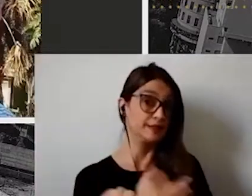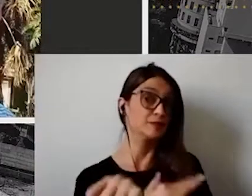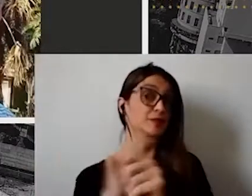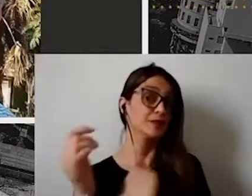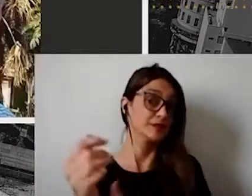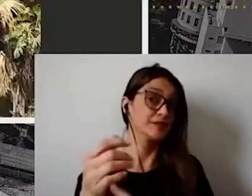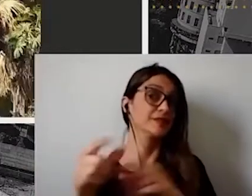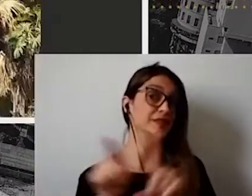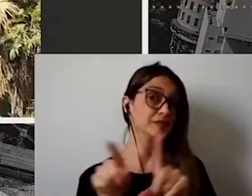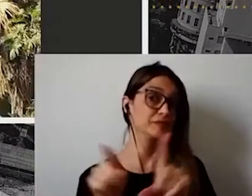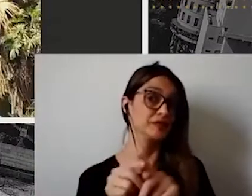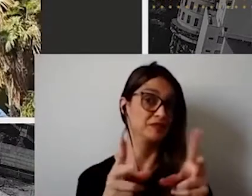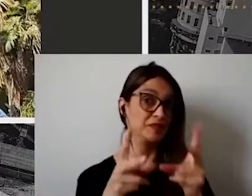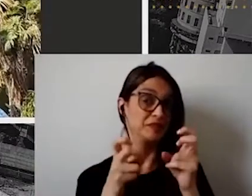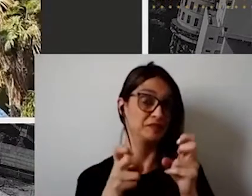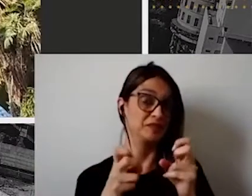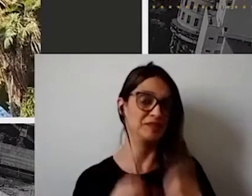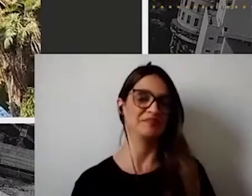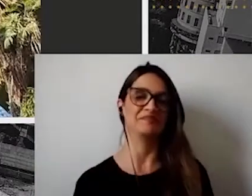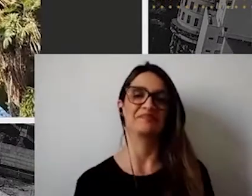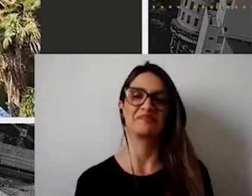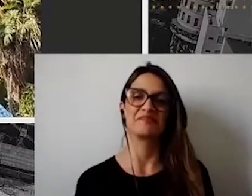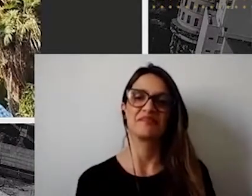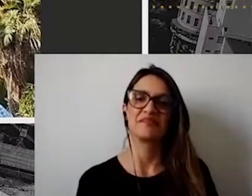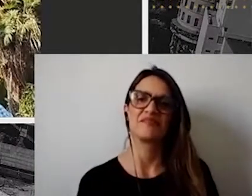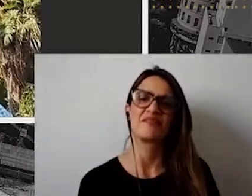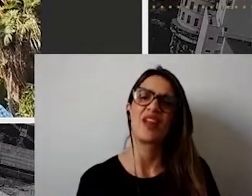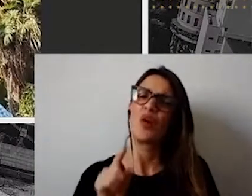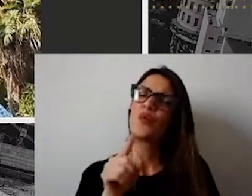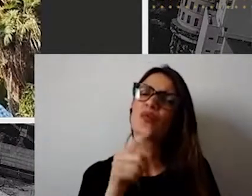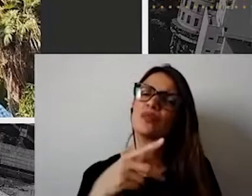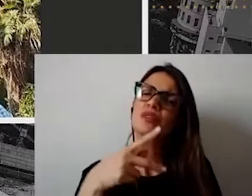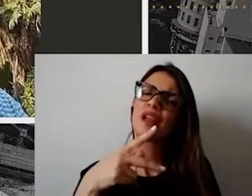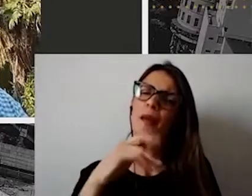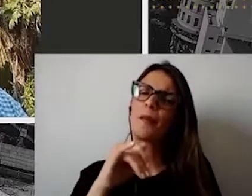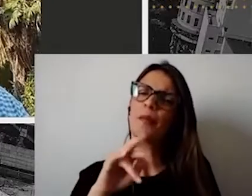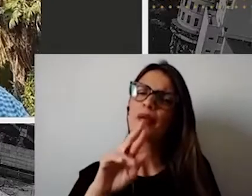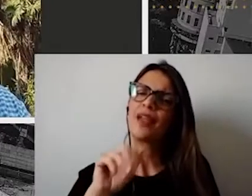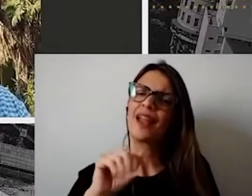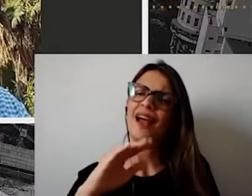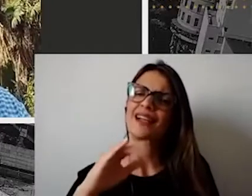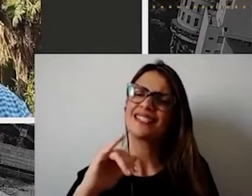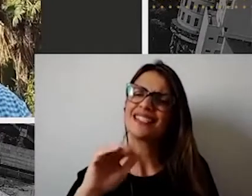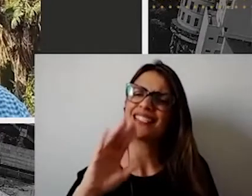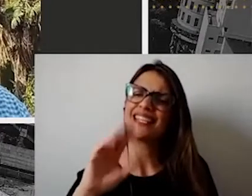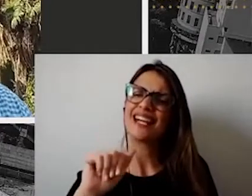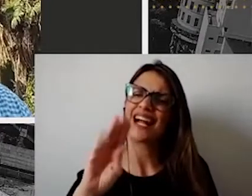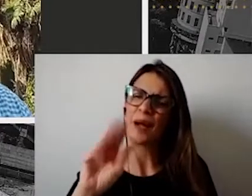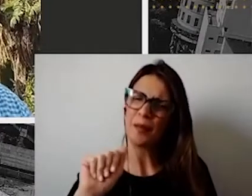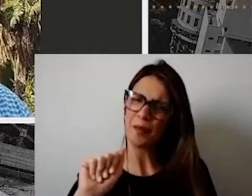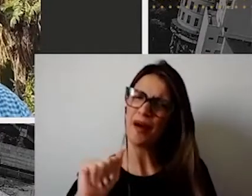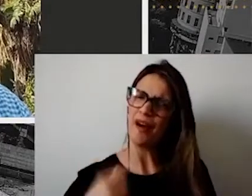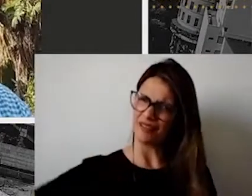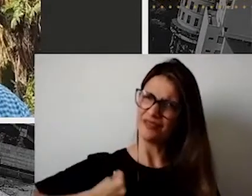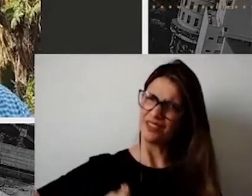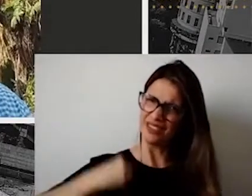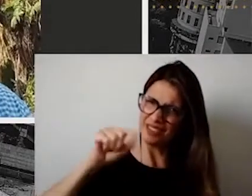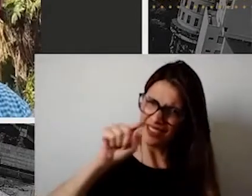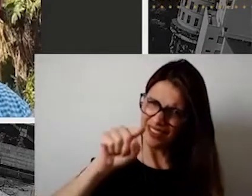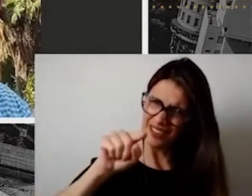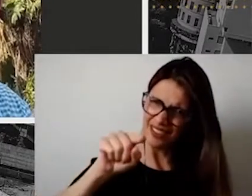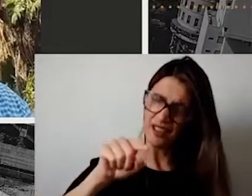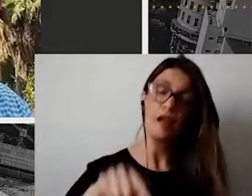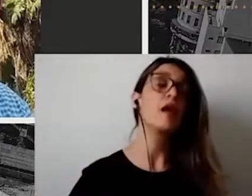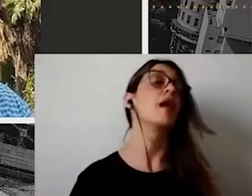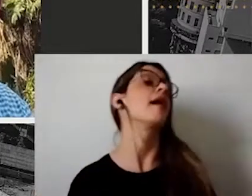Virgílio, você está em Piracicaba, é isso? Isso, eu estou nesse momento em Piracicaba. Mas você mora... Eu